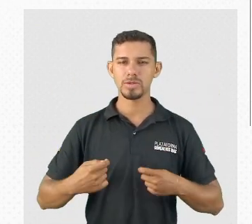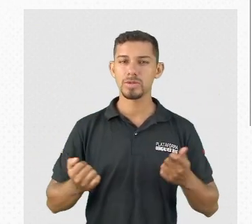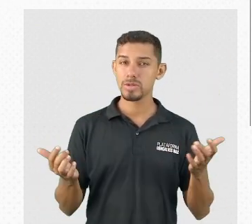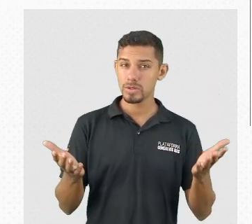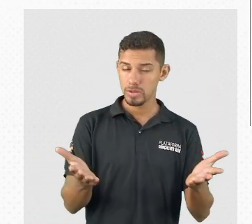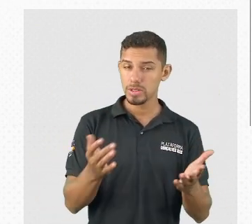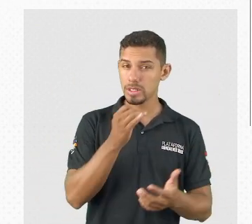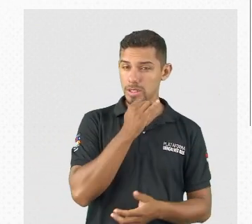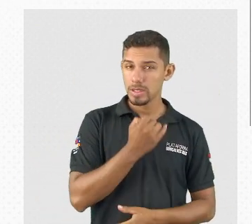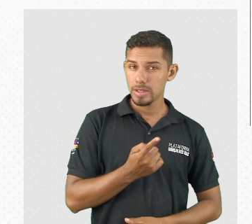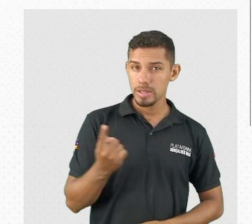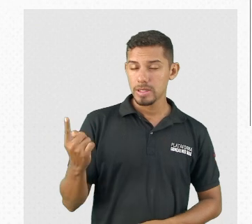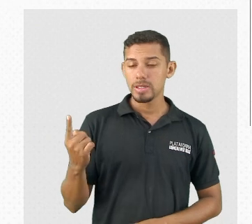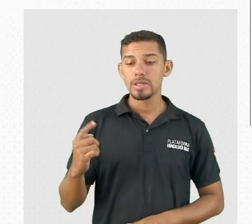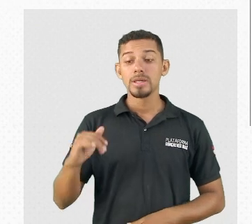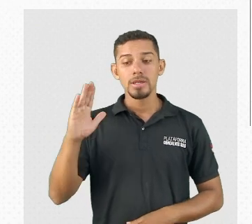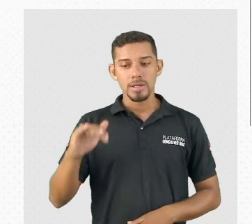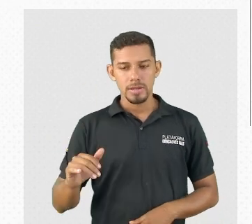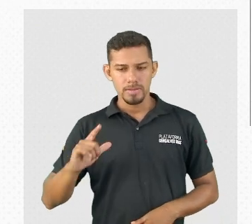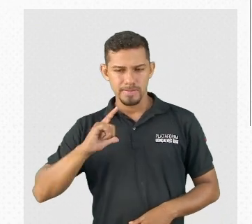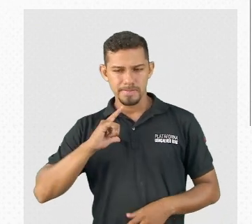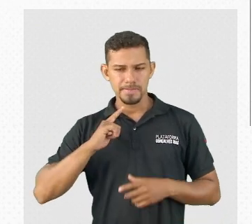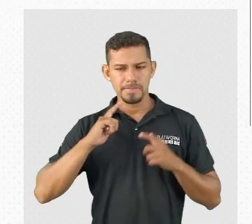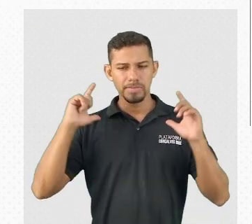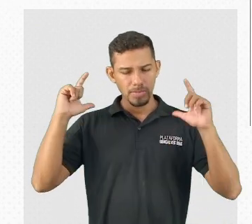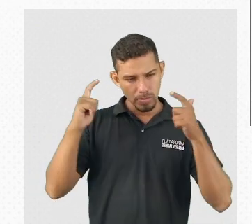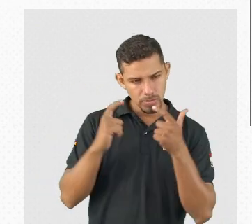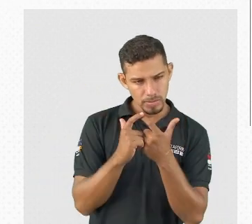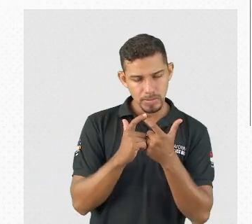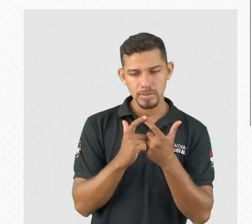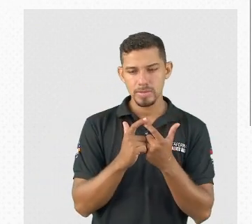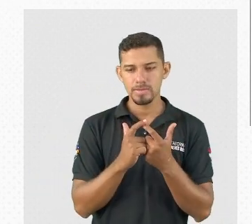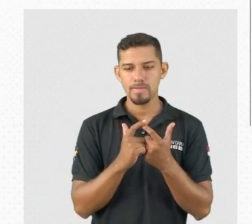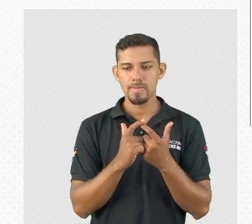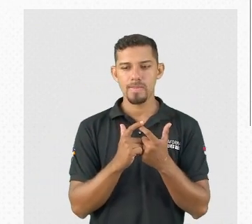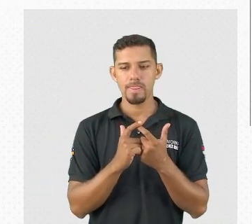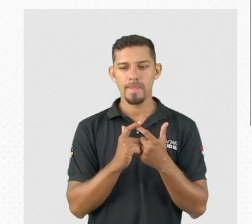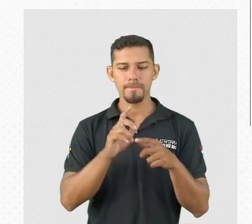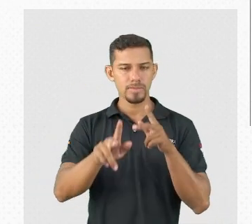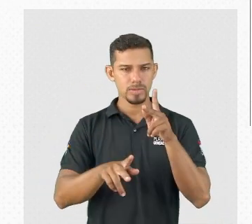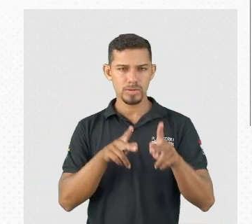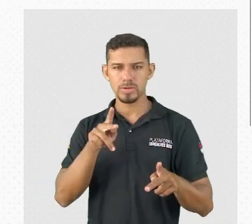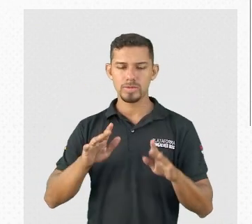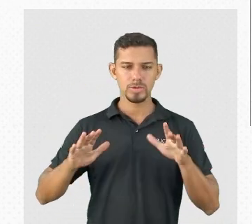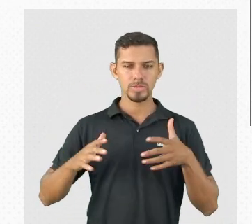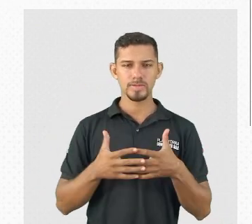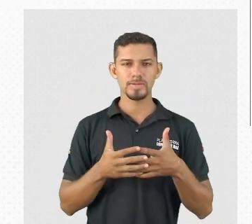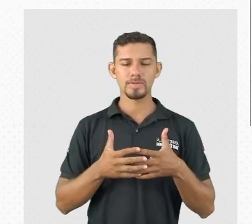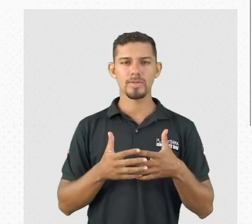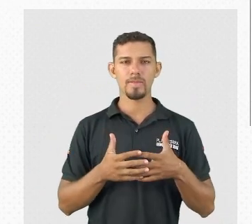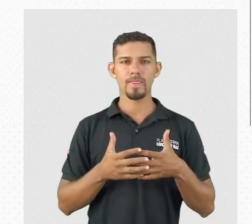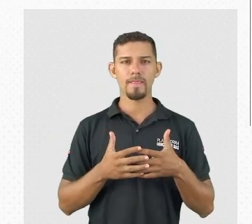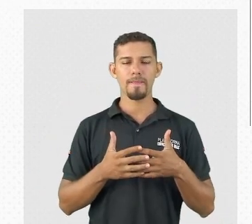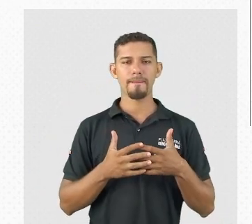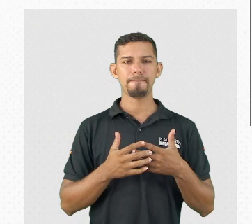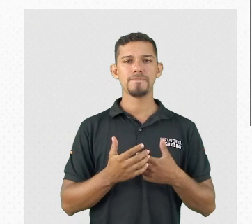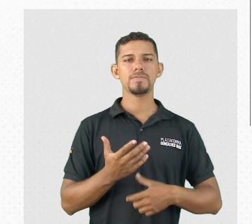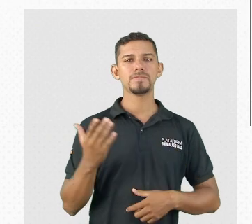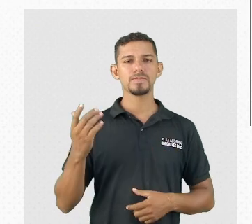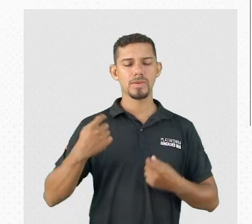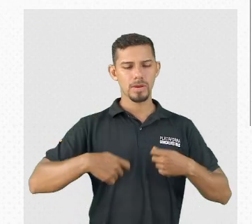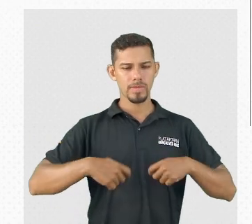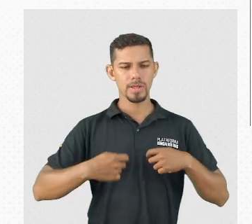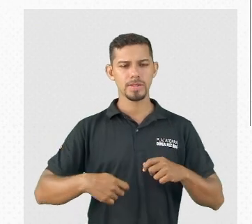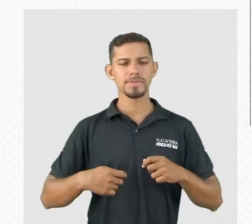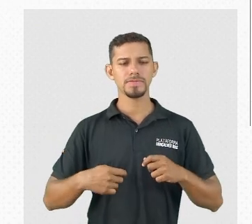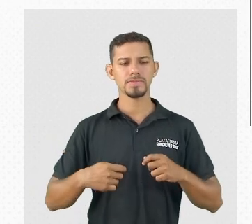trazendo aí essa dimensão de quem tem sido menos favorecido durante os processos de candidatura,